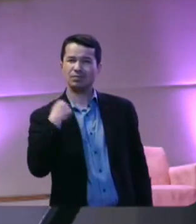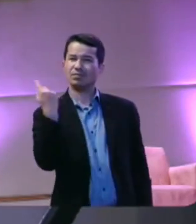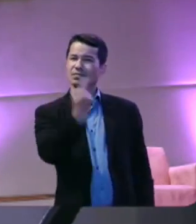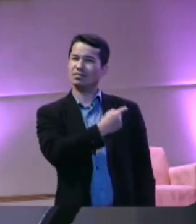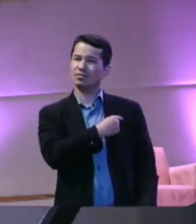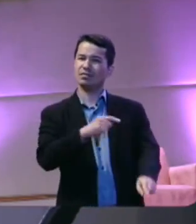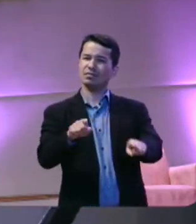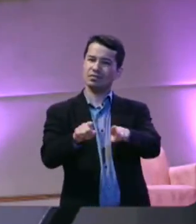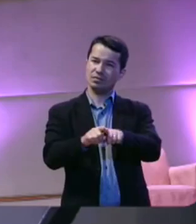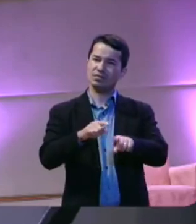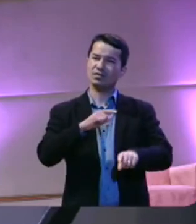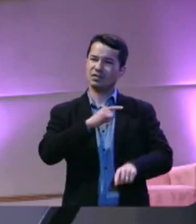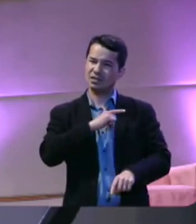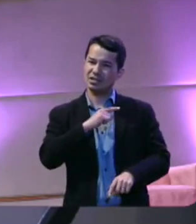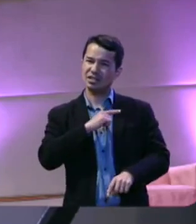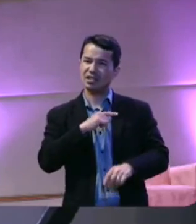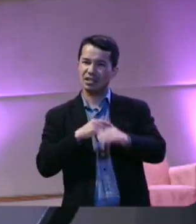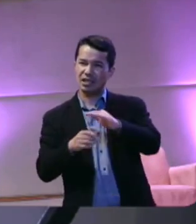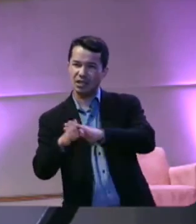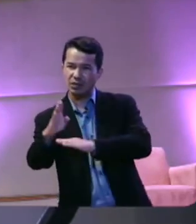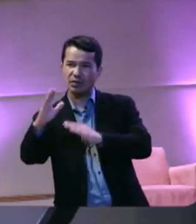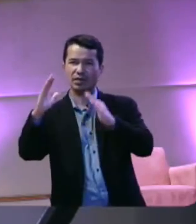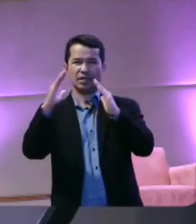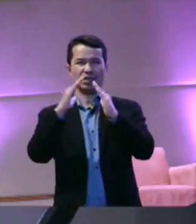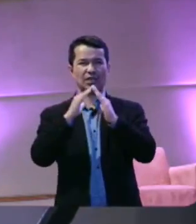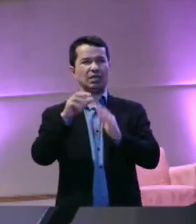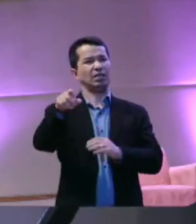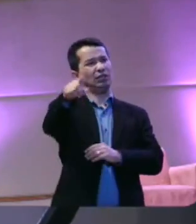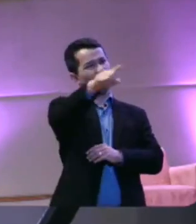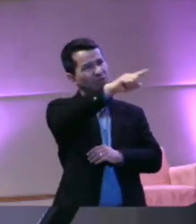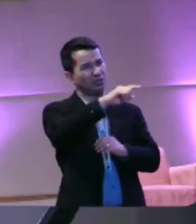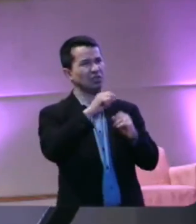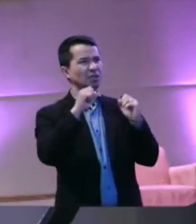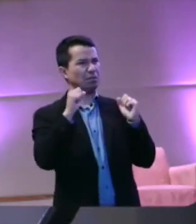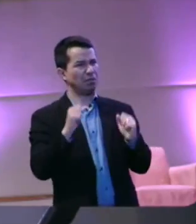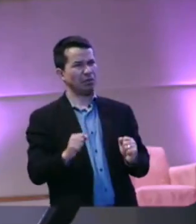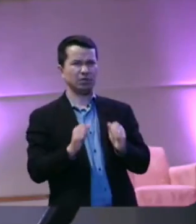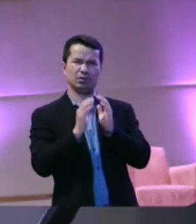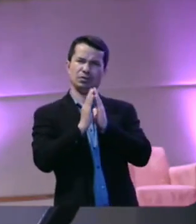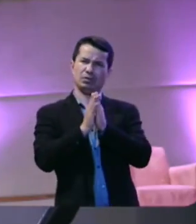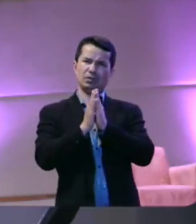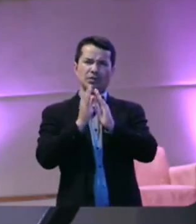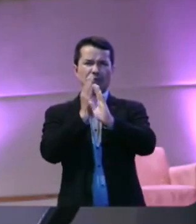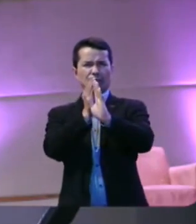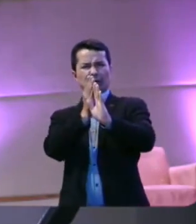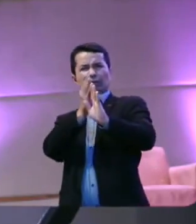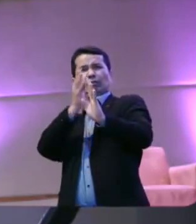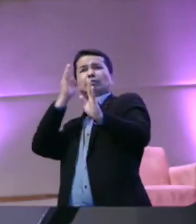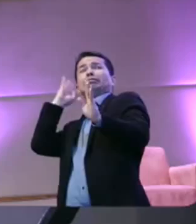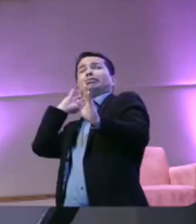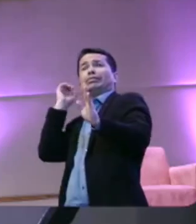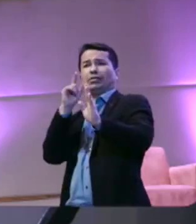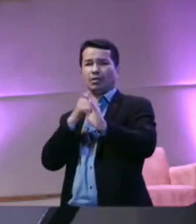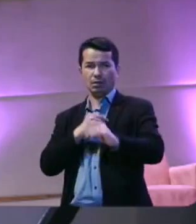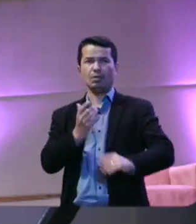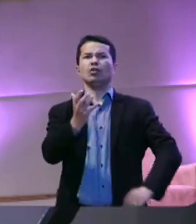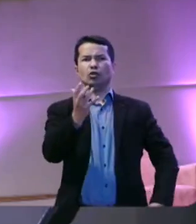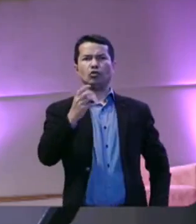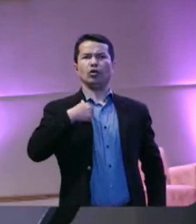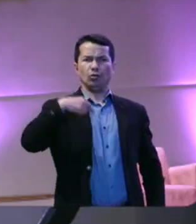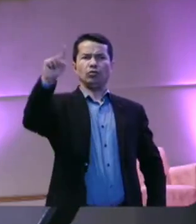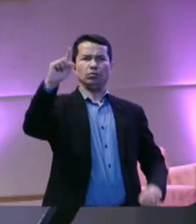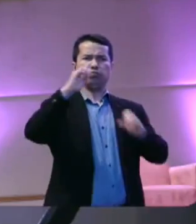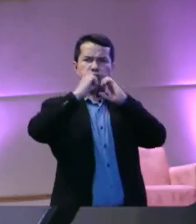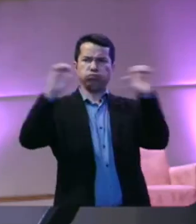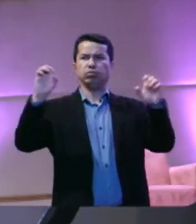paz, eu acredito que o stand está lá fora. Queridos, vamos fazer uma fila santa ali e dizer: eu quero ser